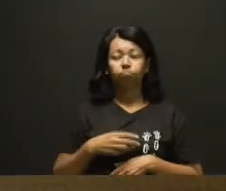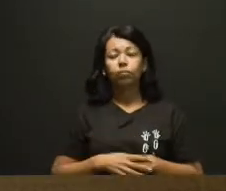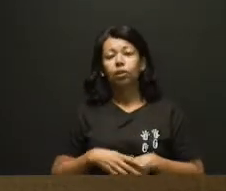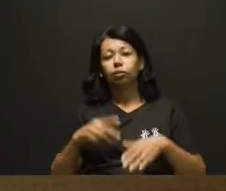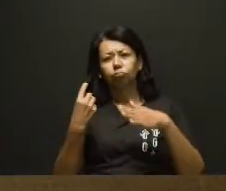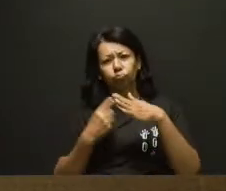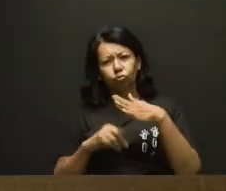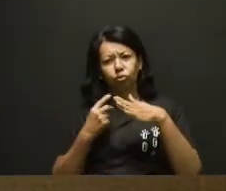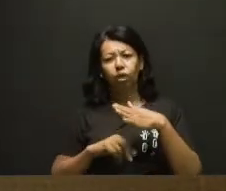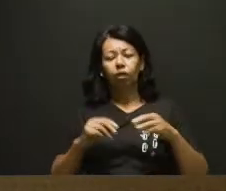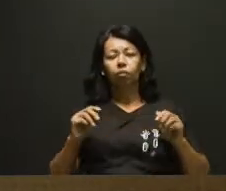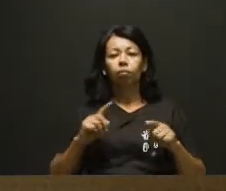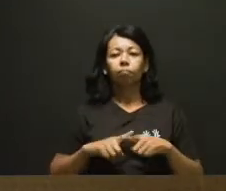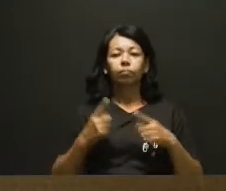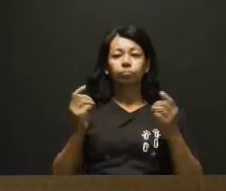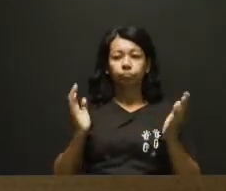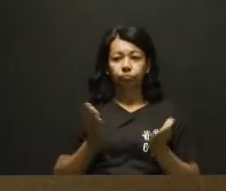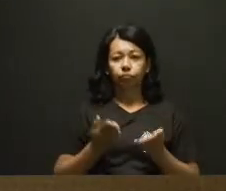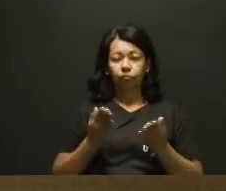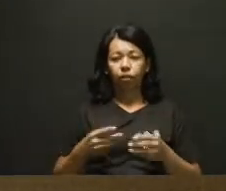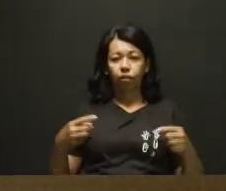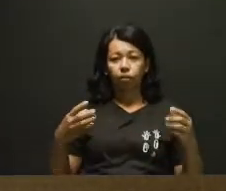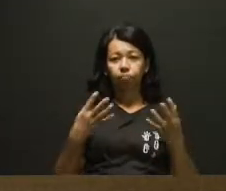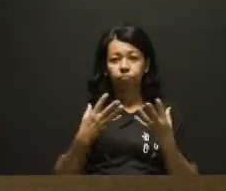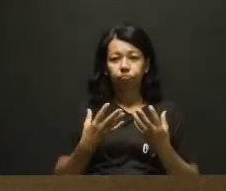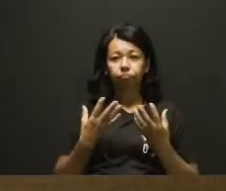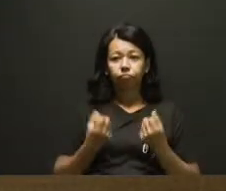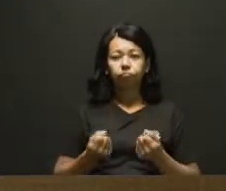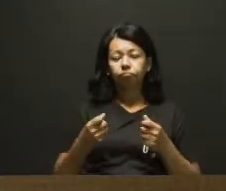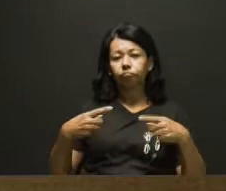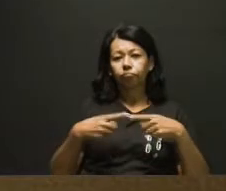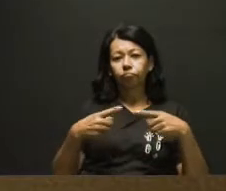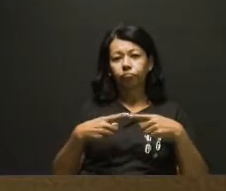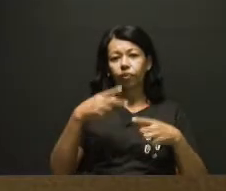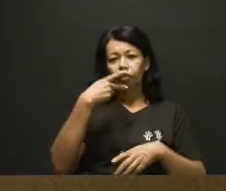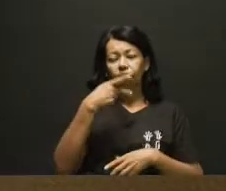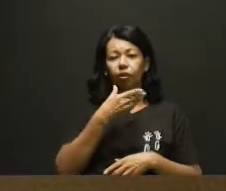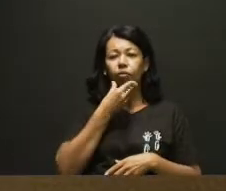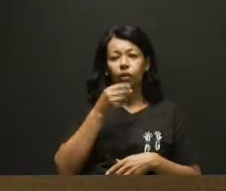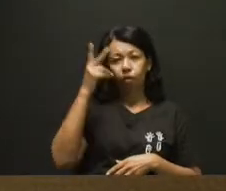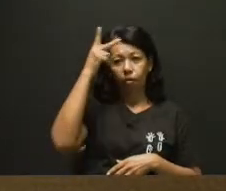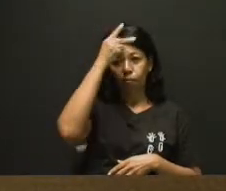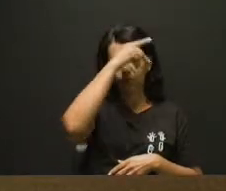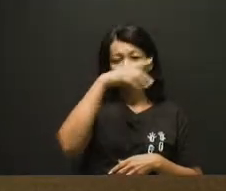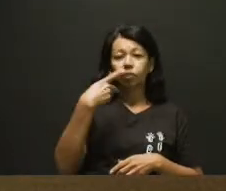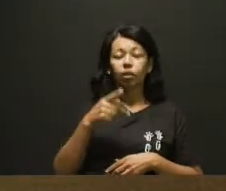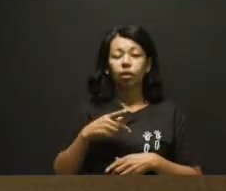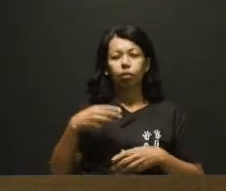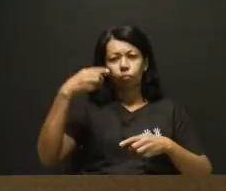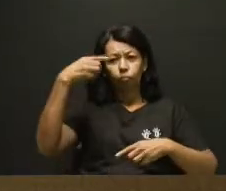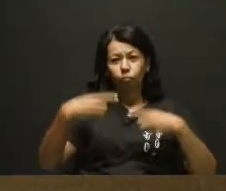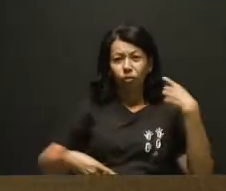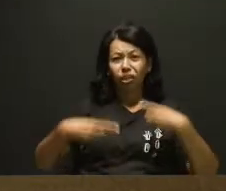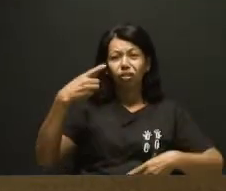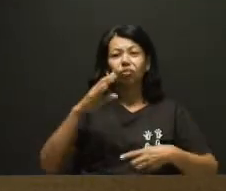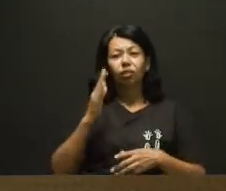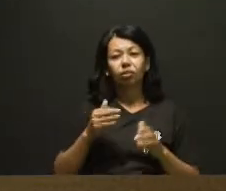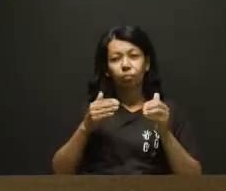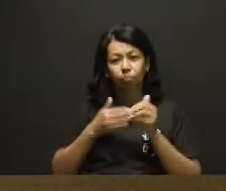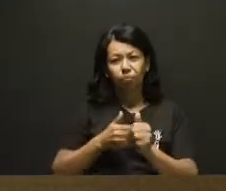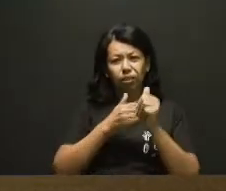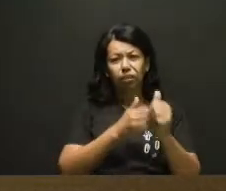infelizmente eu concordo com a palavra do prefeito ou seja ver que a classe política está sendo perseguida e ela está sendo